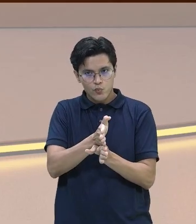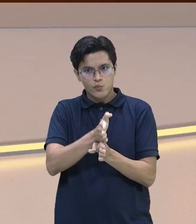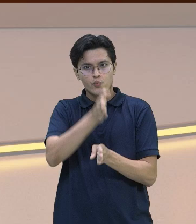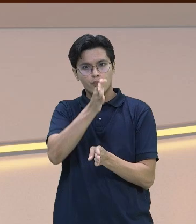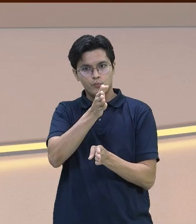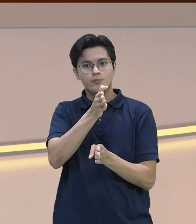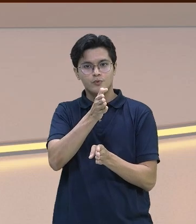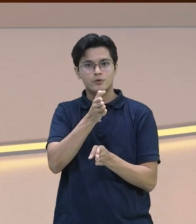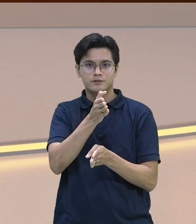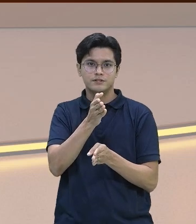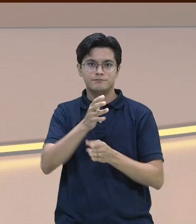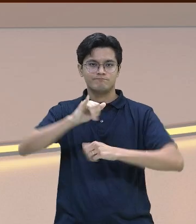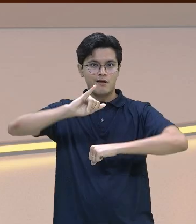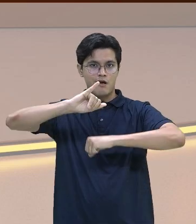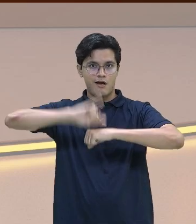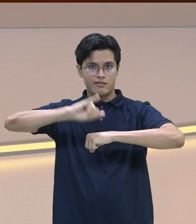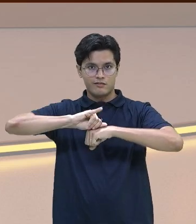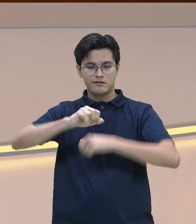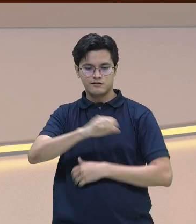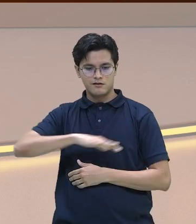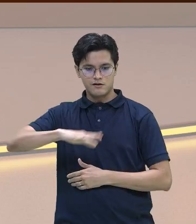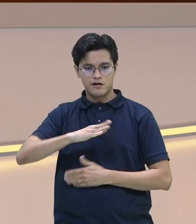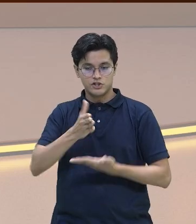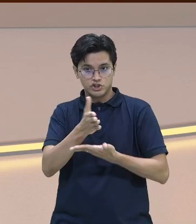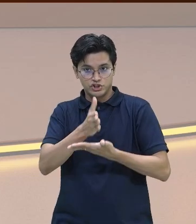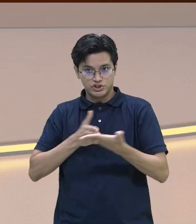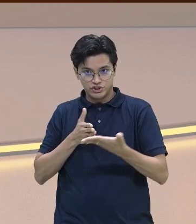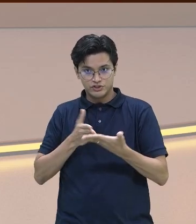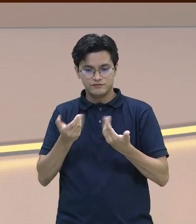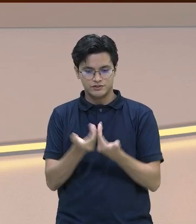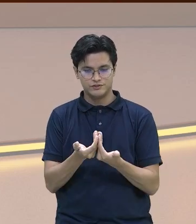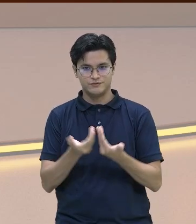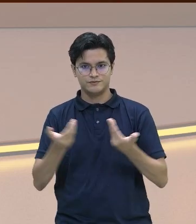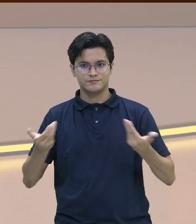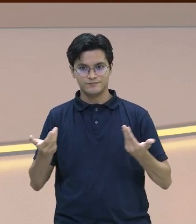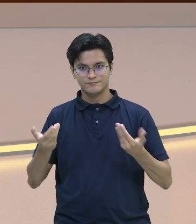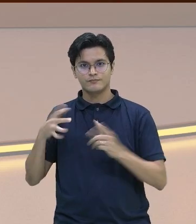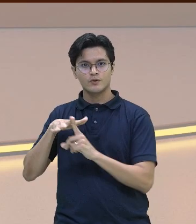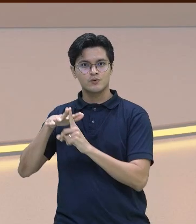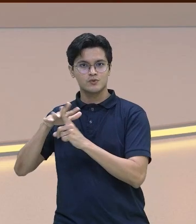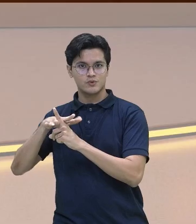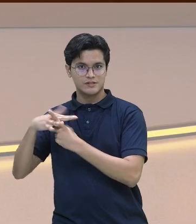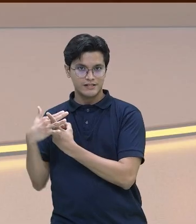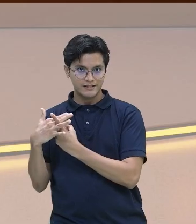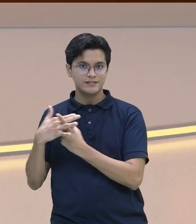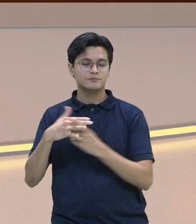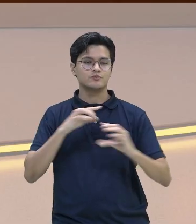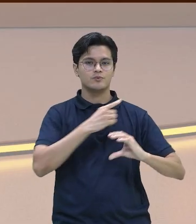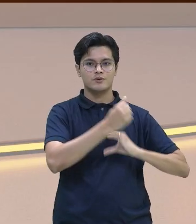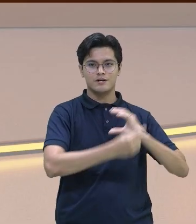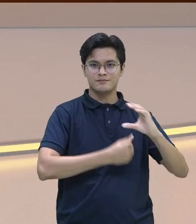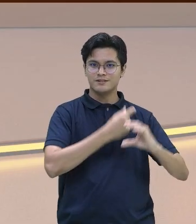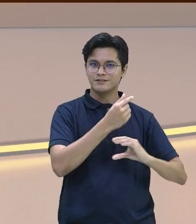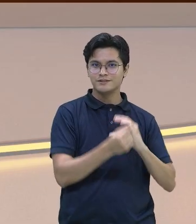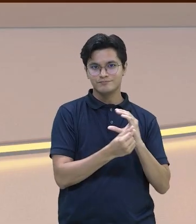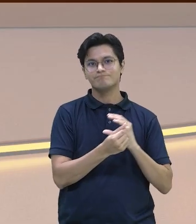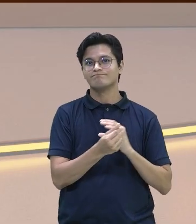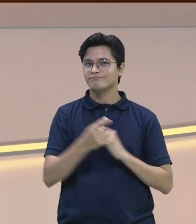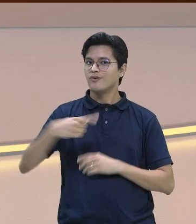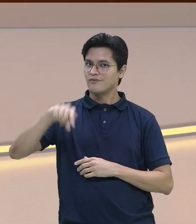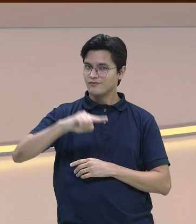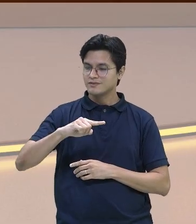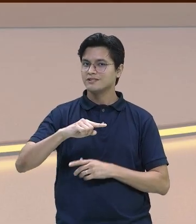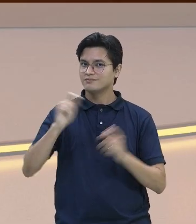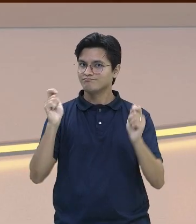dividiu a cidade entre o bloco socialista e o bloco capitalista. Só para vocês entenderem um pouco o quanto essa